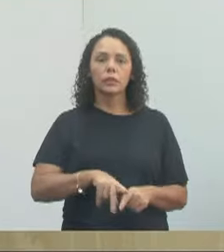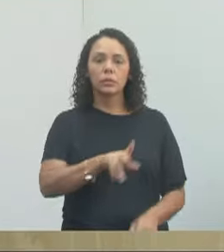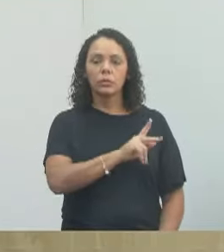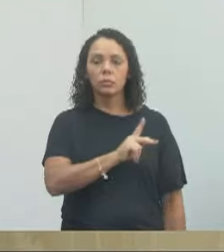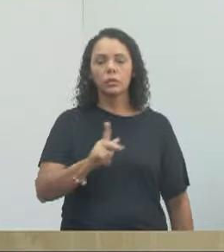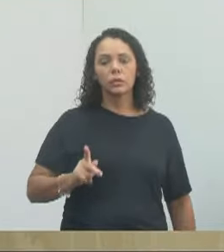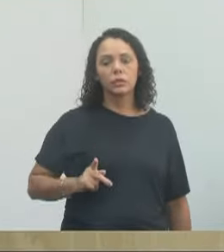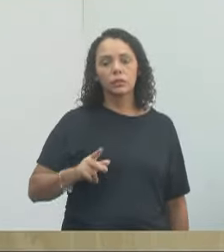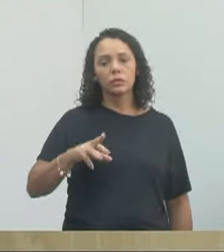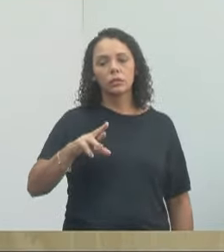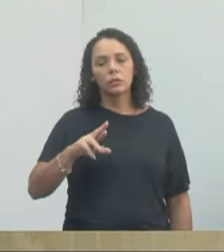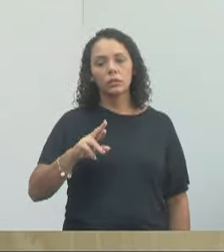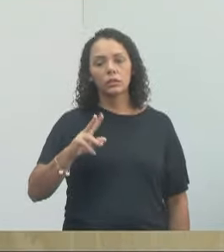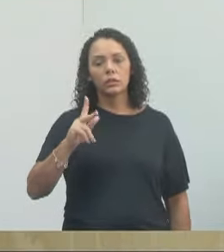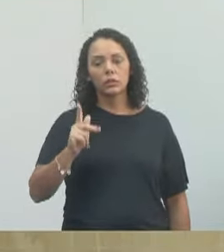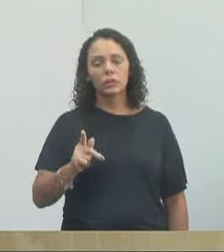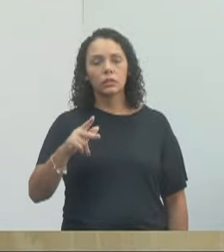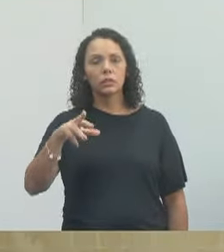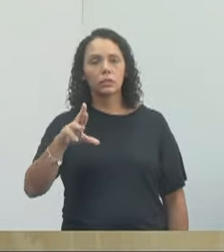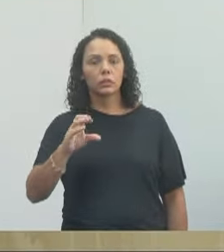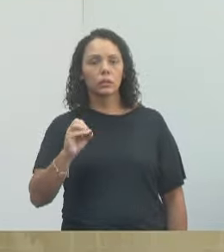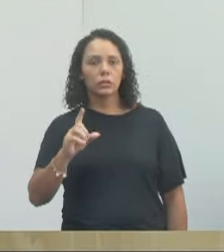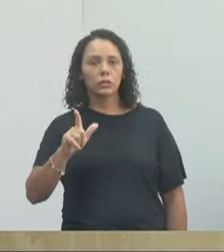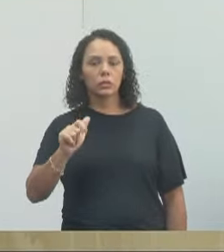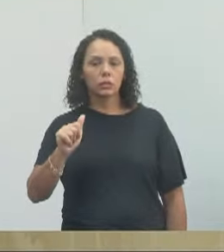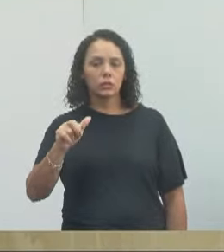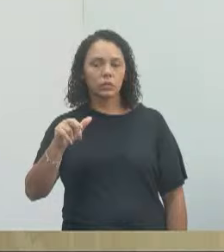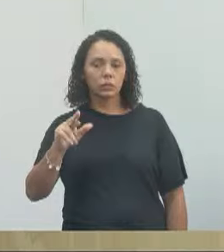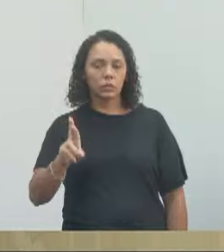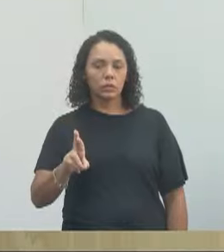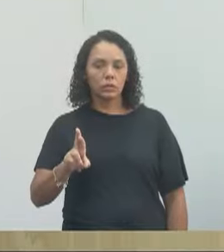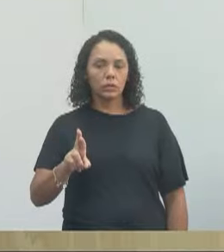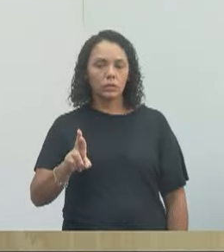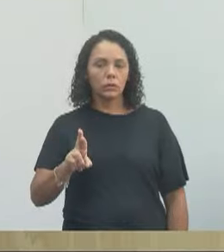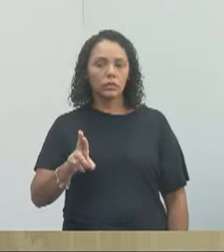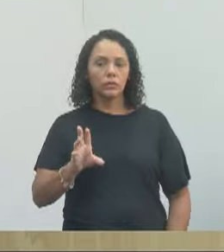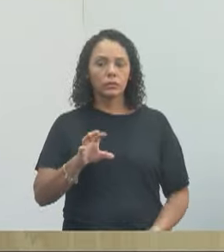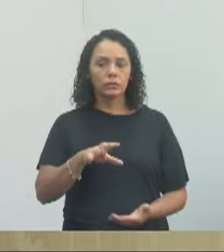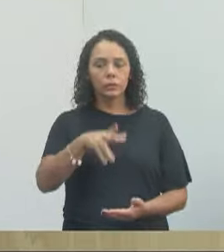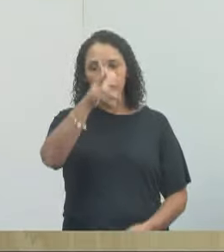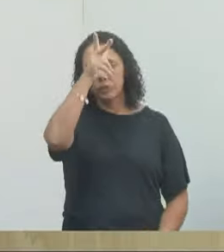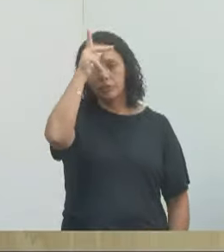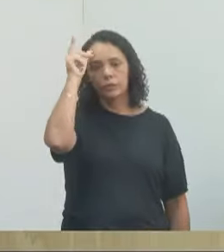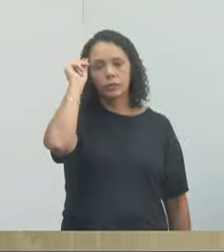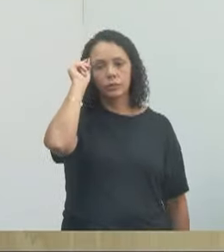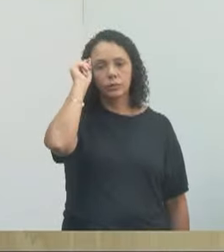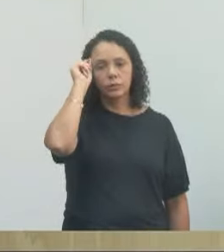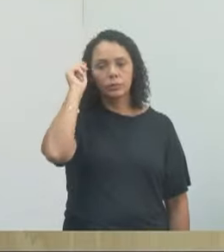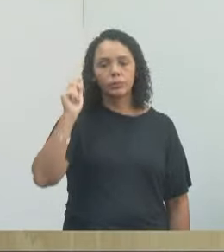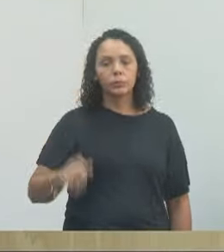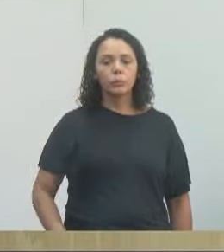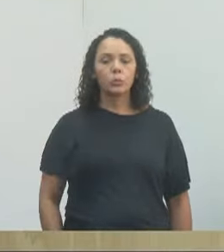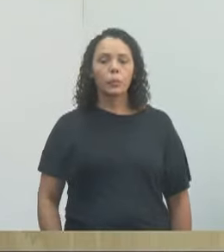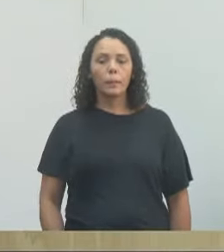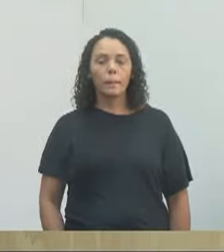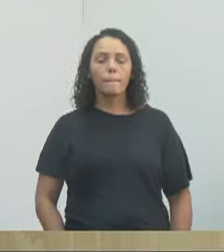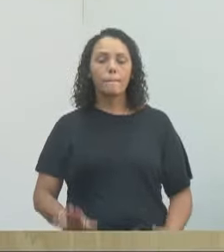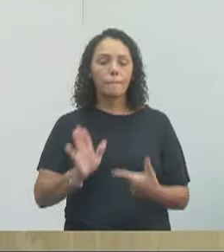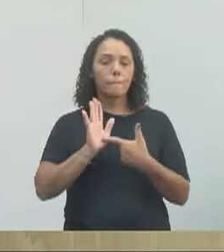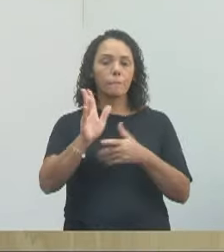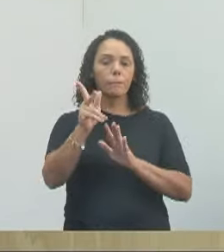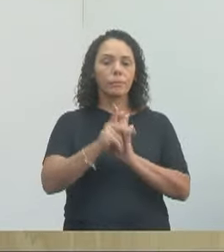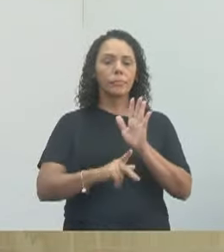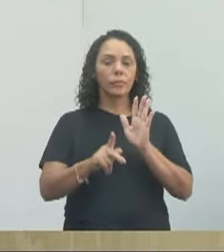Sr Alexandre quadros do do órgão da administração municipal na ocasião apresentaram